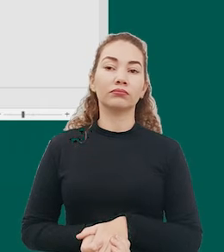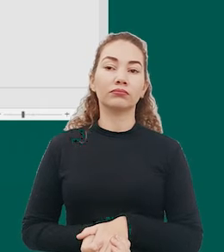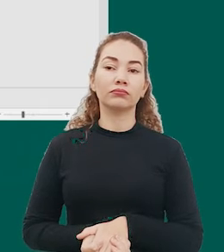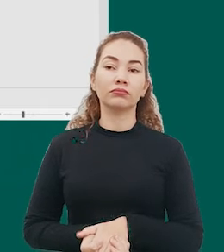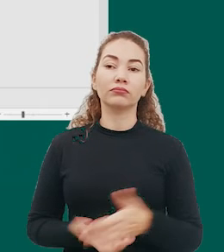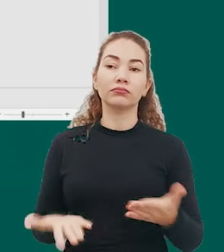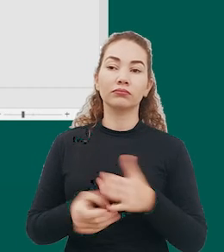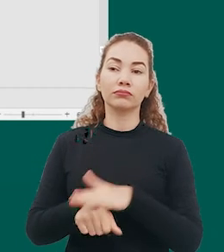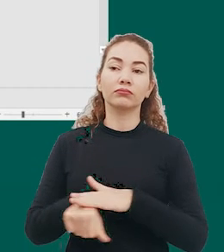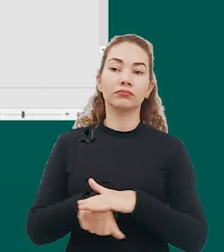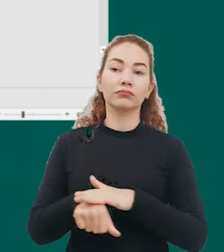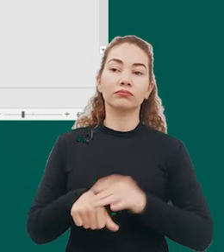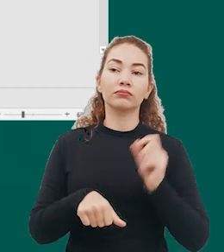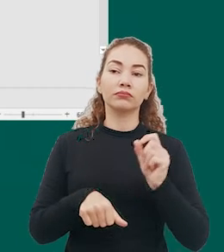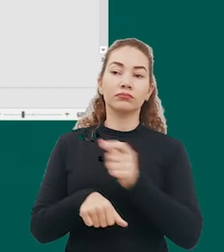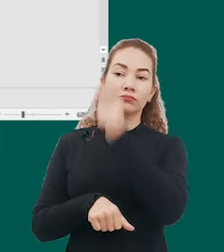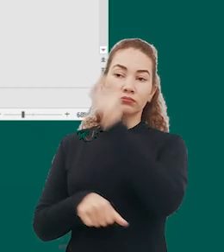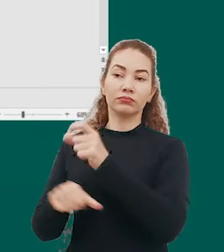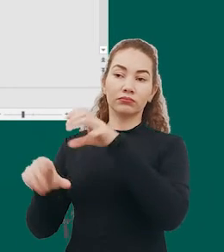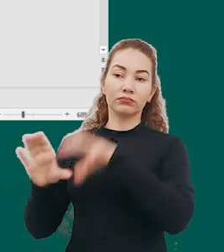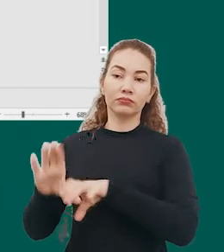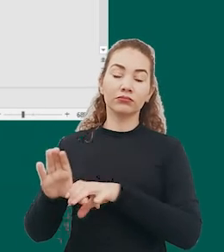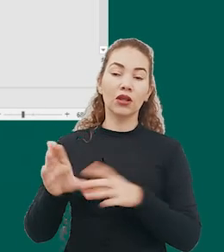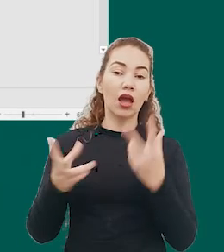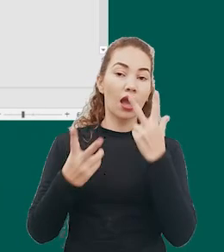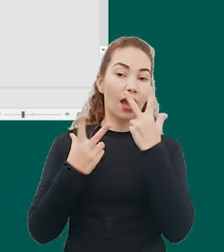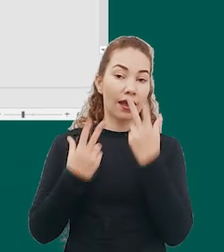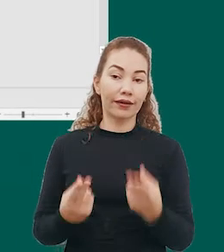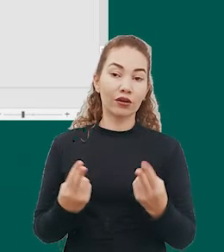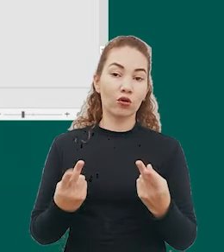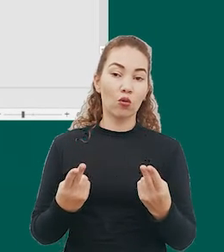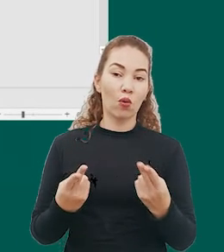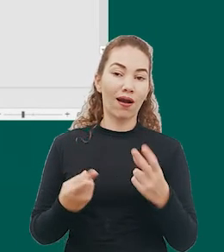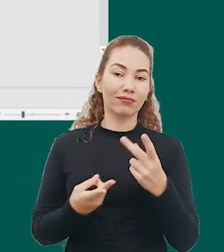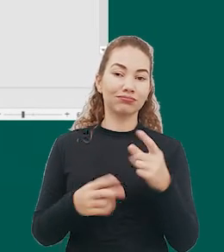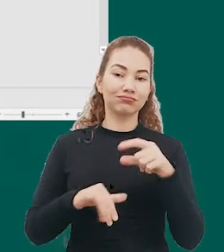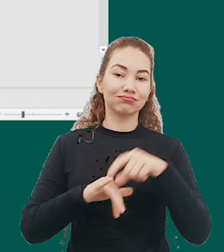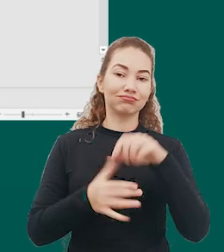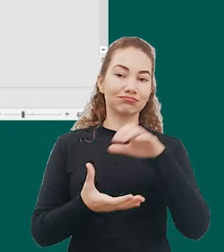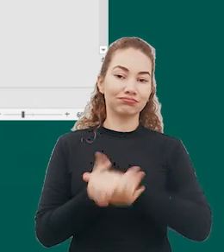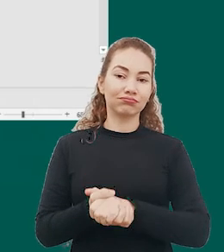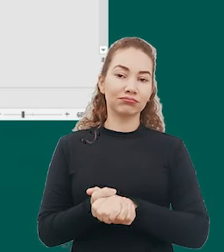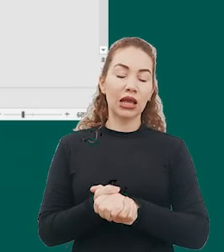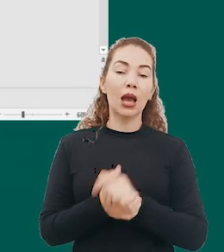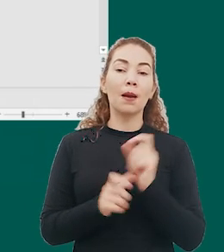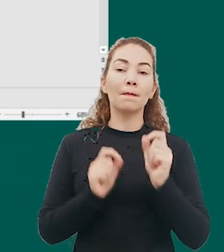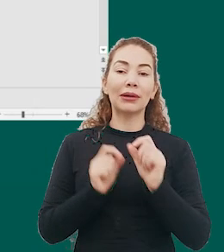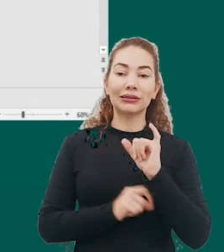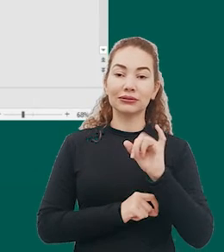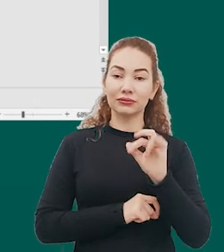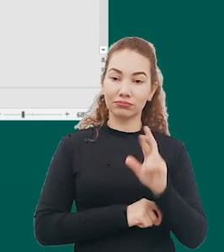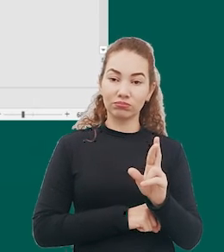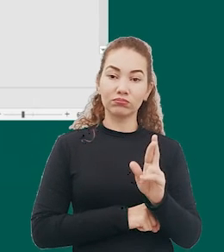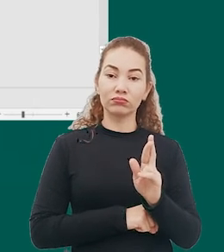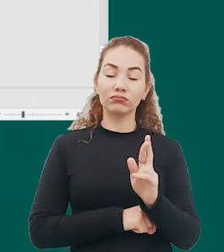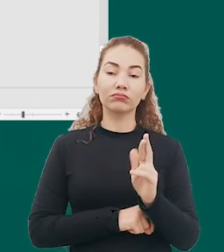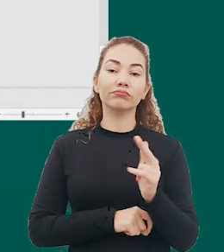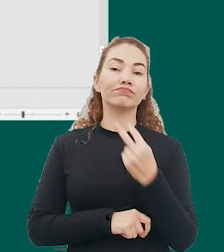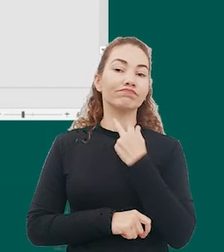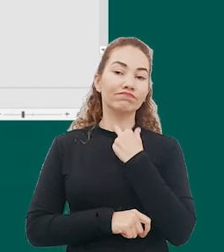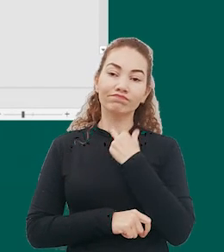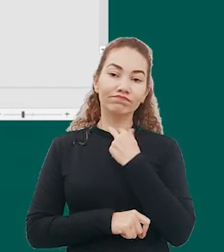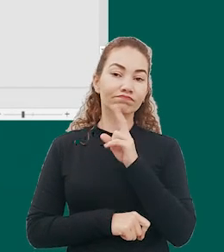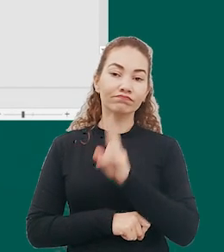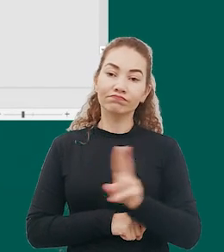conversar um pouquinho sobre os dependentes comuns do casal. Bom, para fins de imposto de renda, eu não